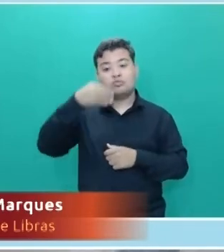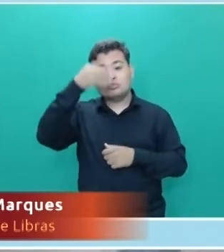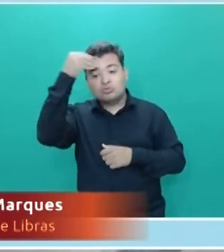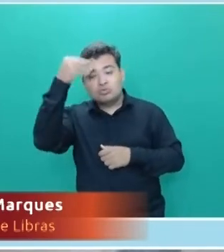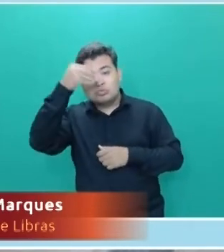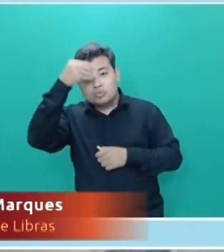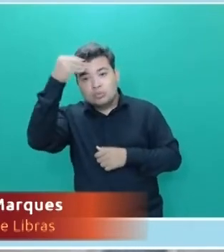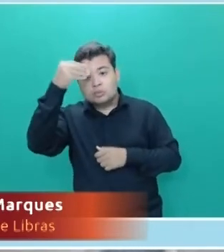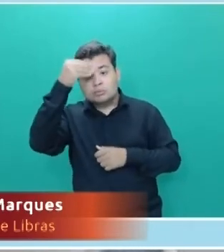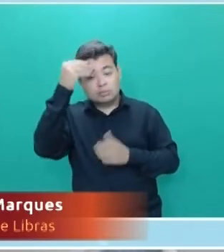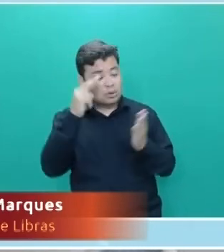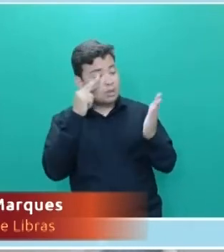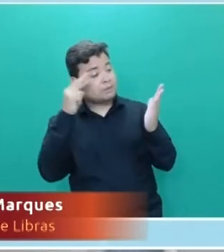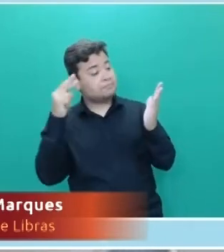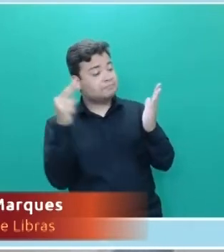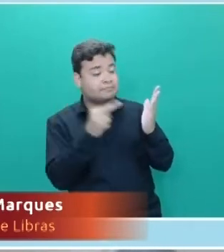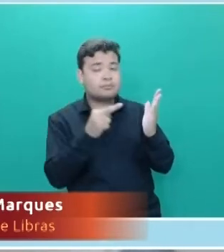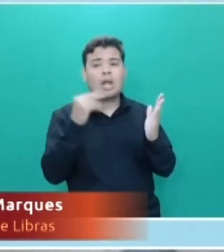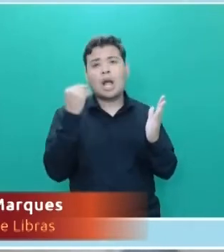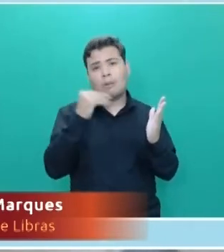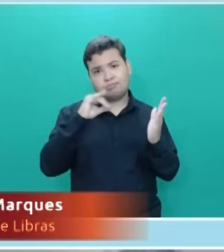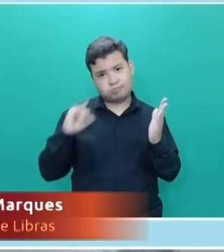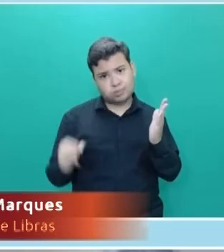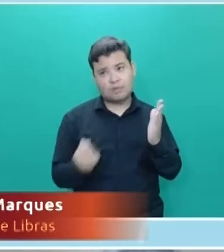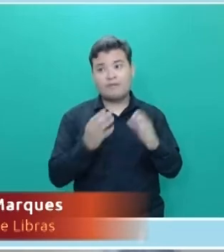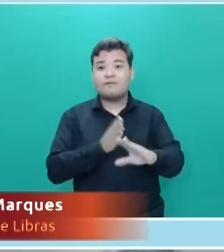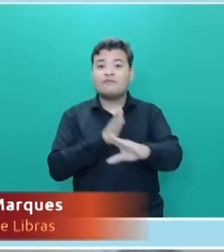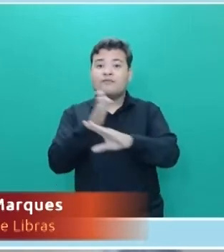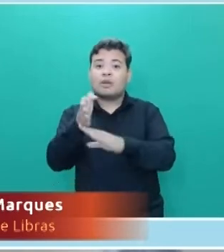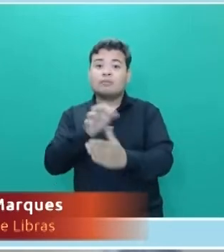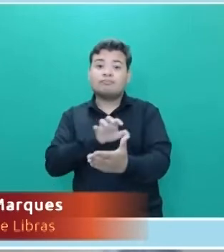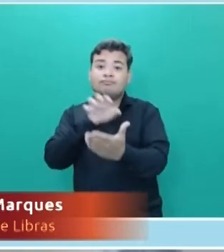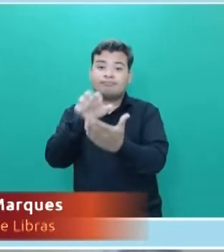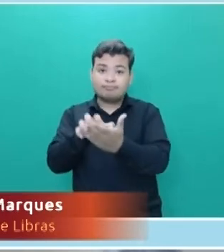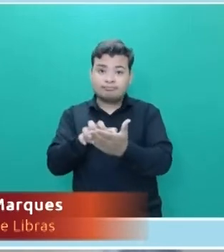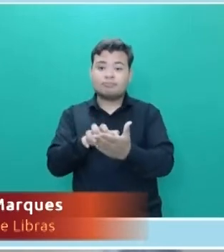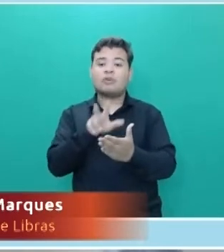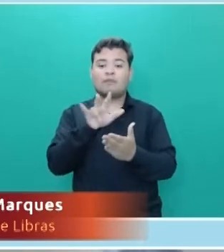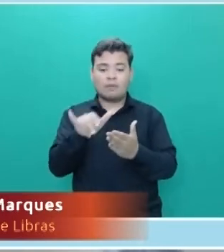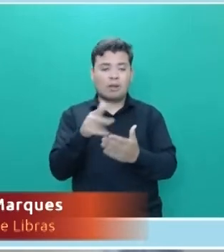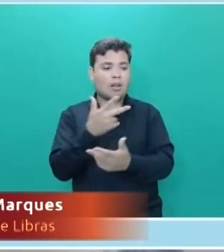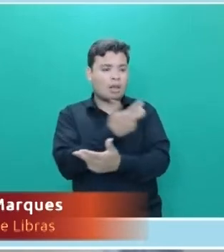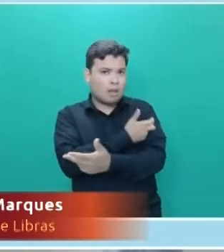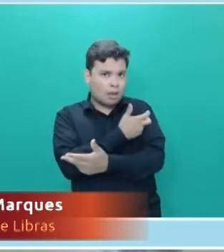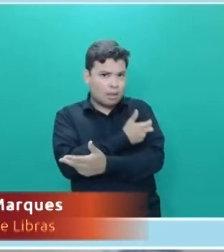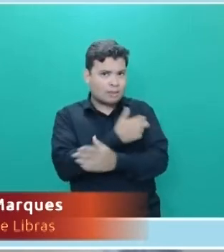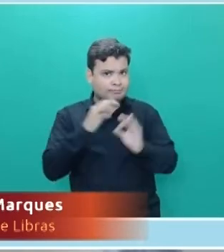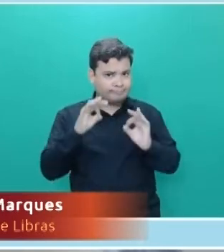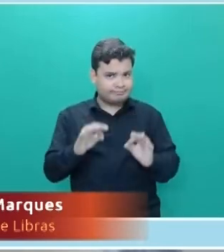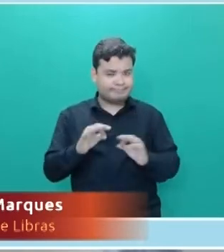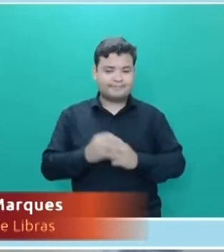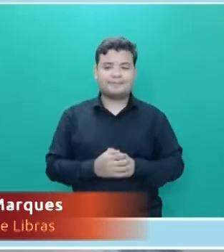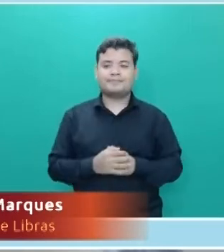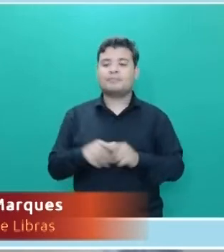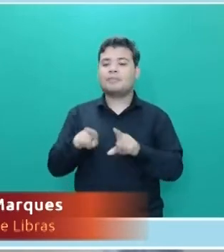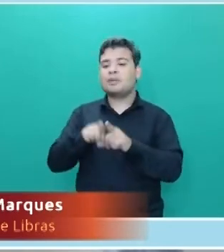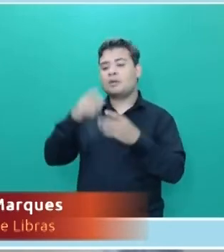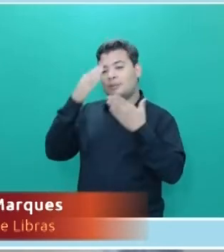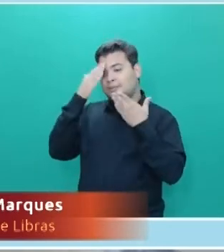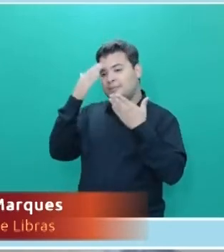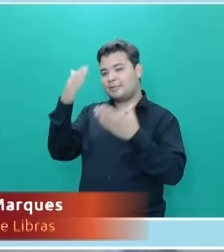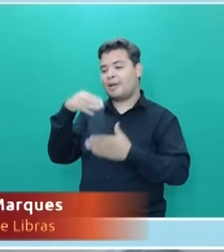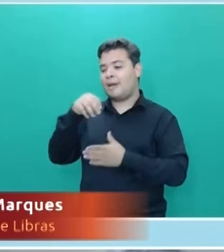vacina, aproveita e vai até um posto para atualizar o cartão de vacina. Muito obrigada também, Maria Edna,